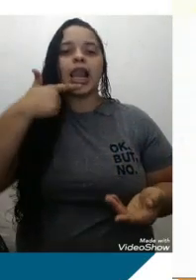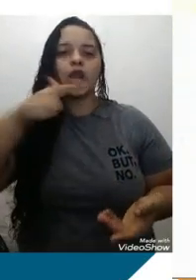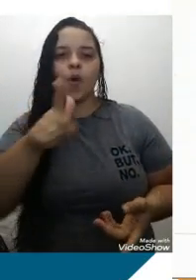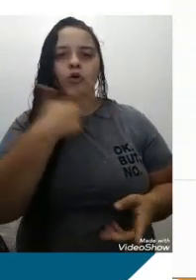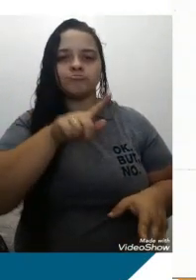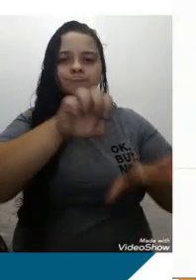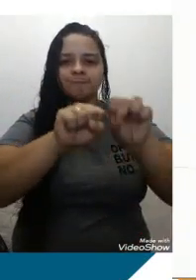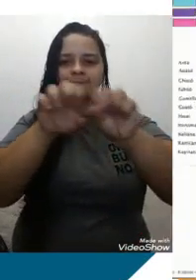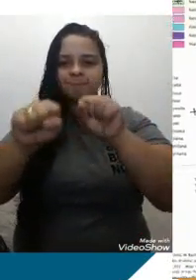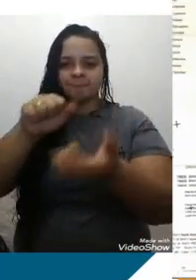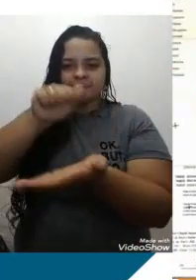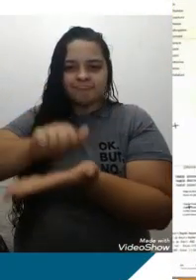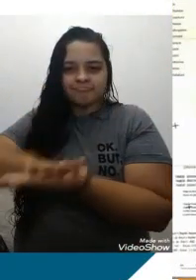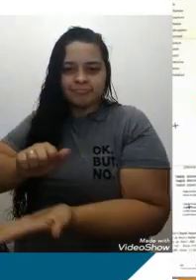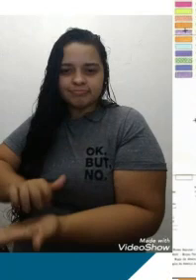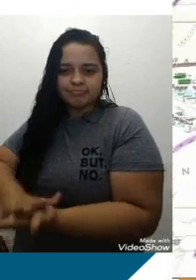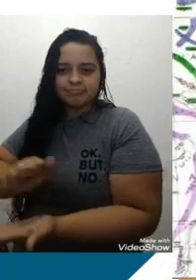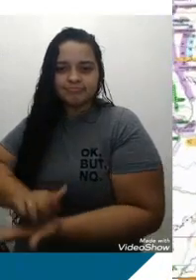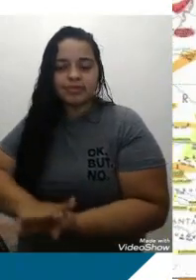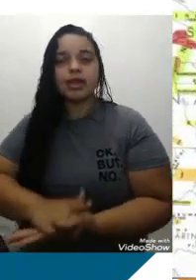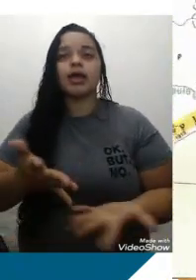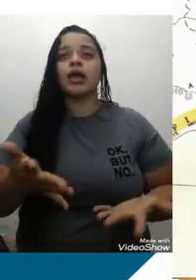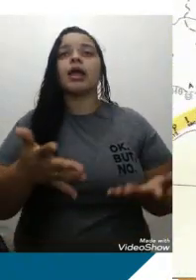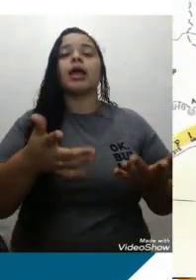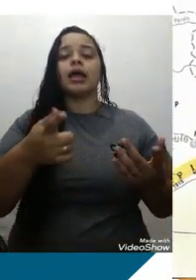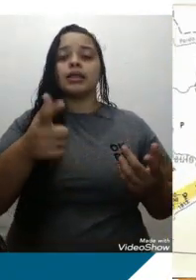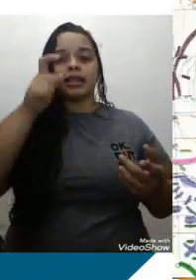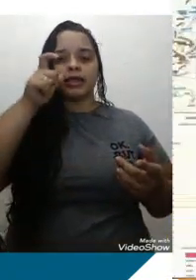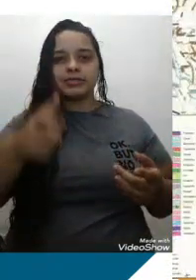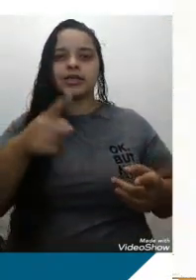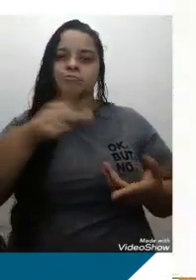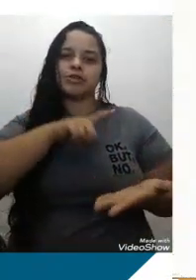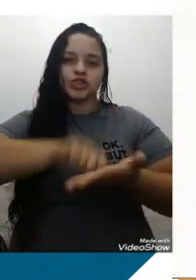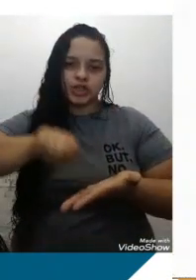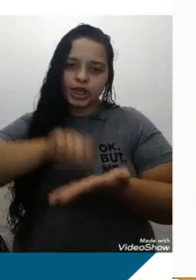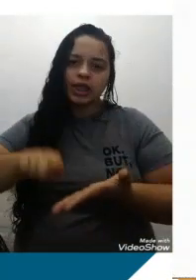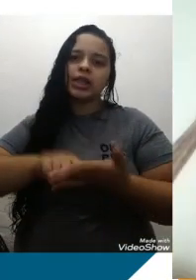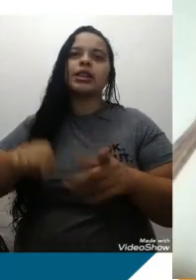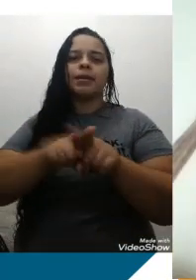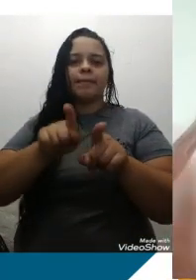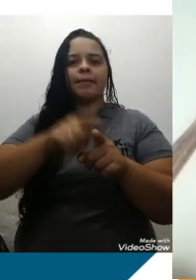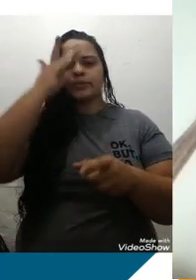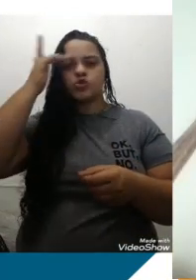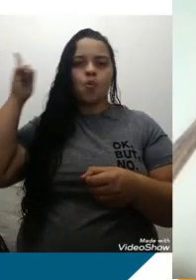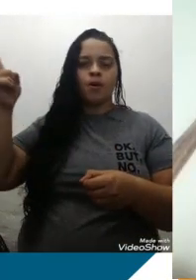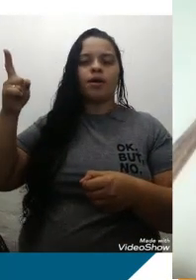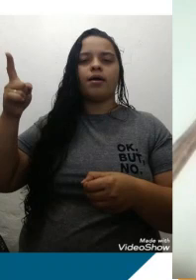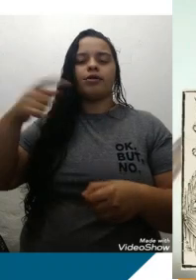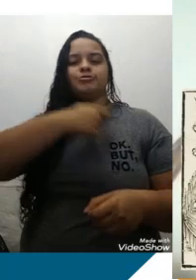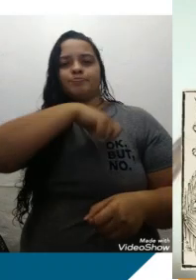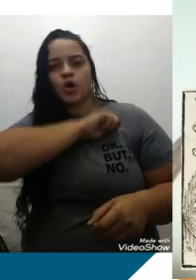povos. Finalmente, a gente sempre pode utilizar fontes escritas que foram feitas pelos colonizadores, tanto espanhóis